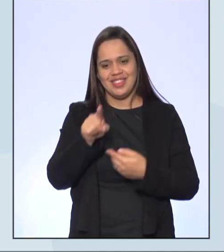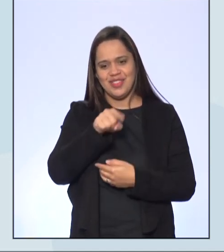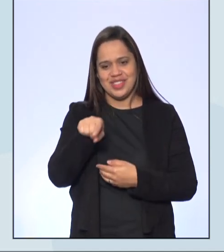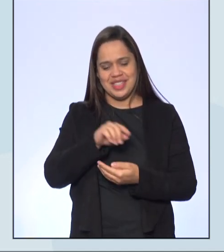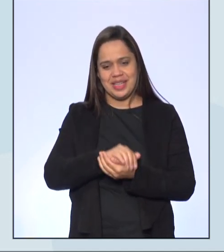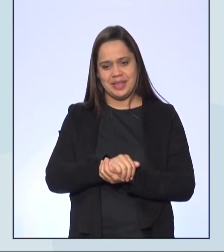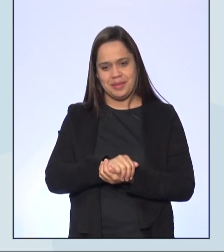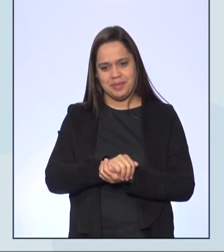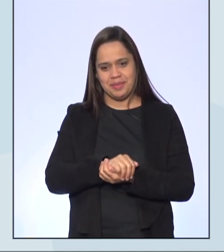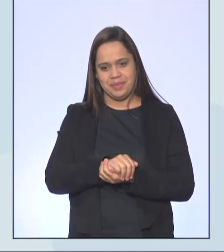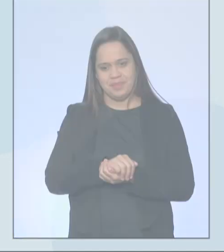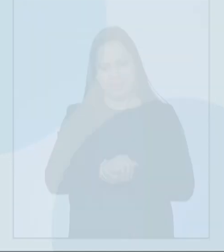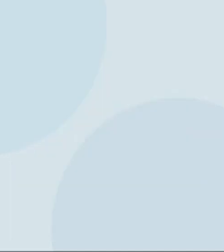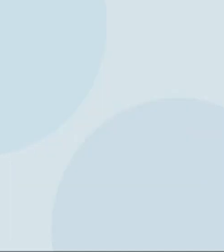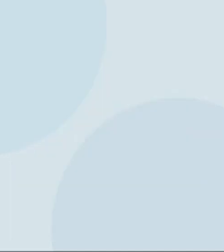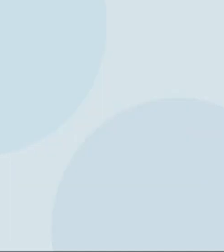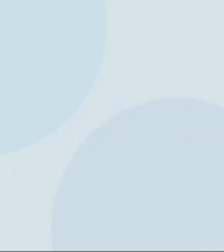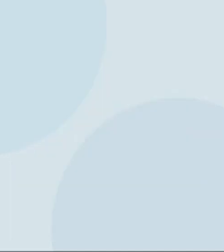vocês.